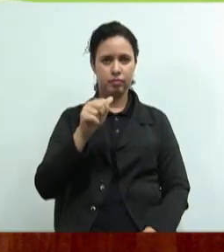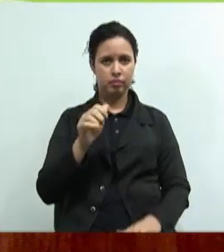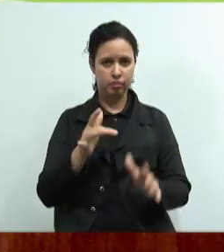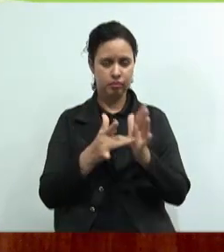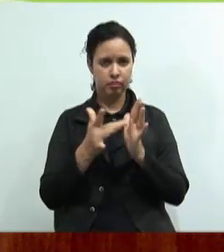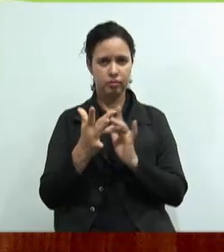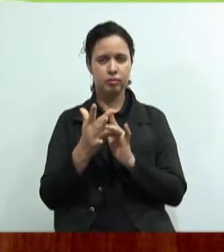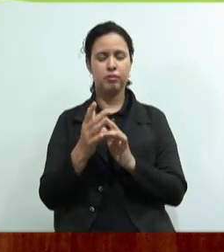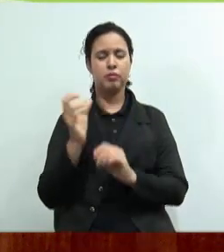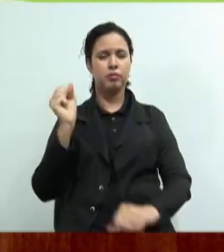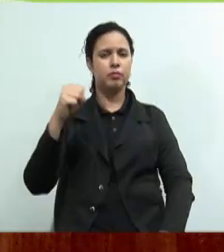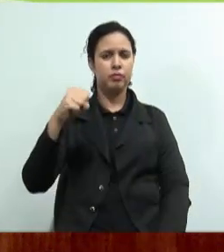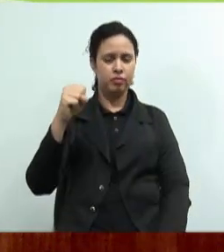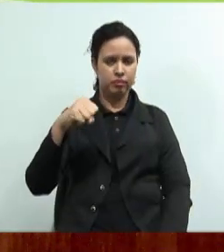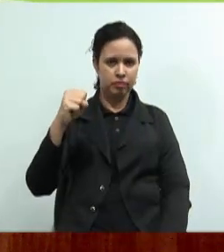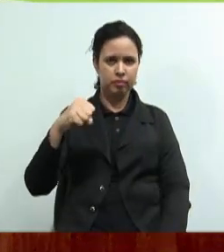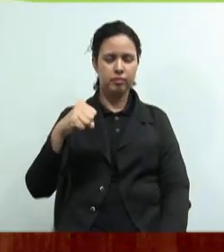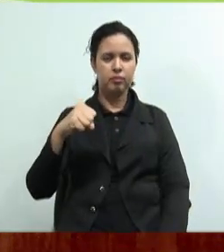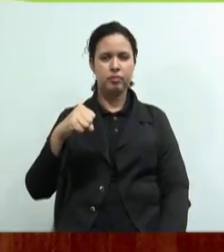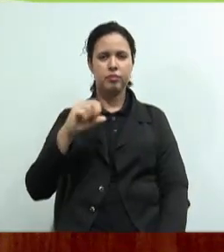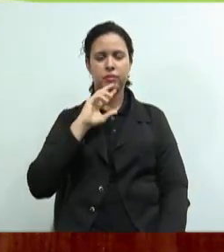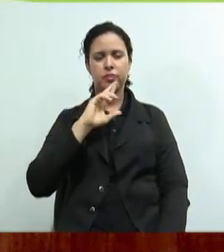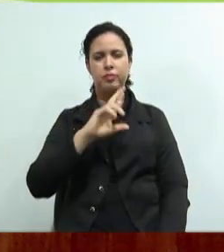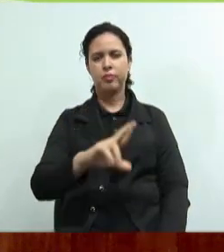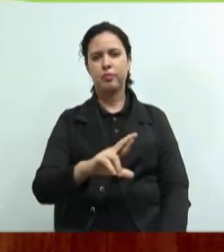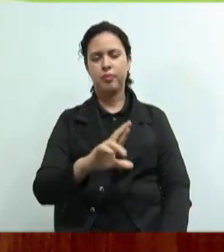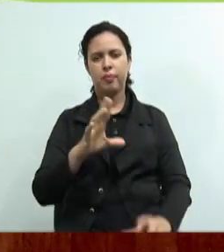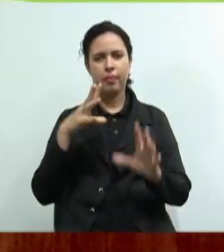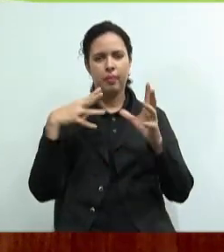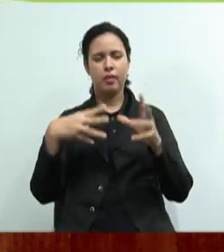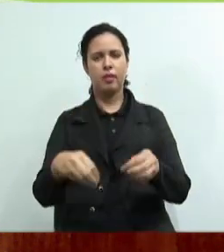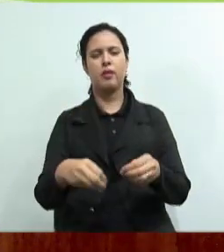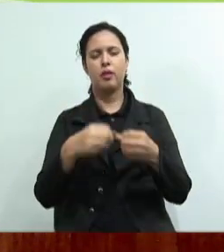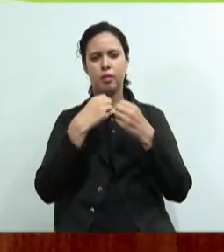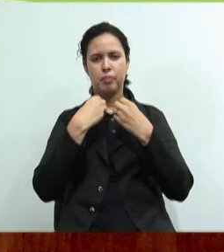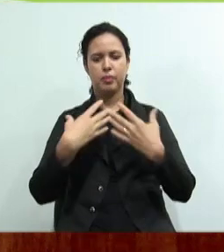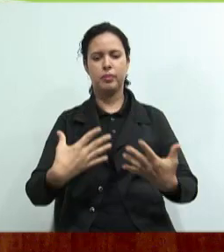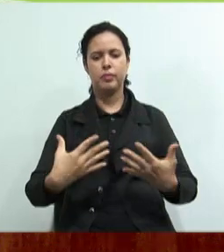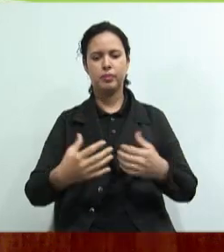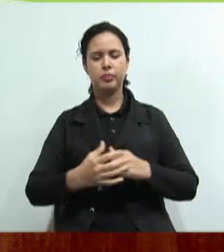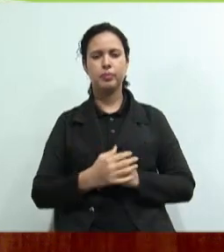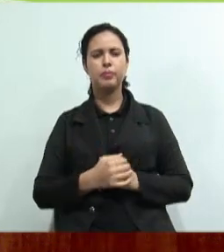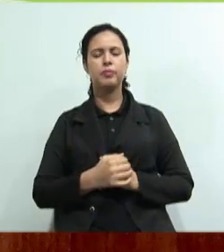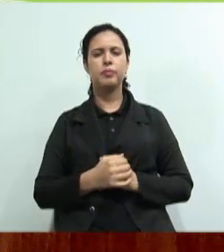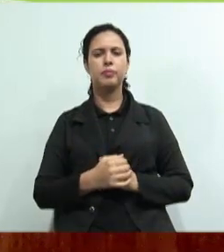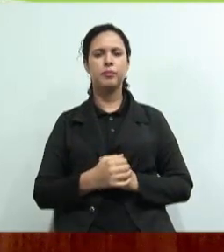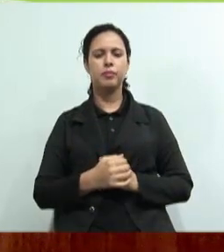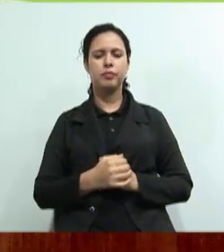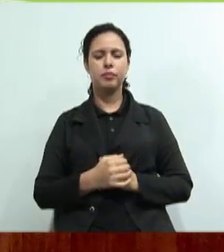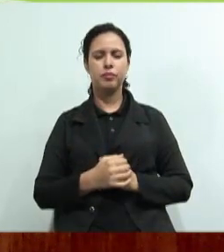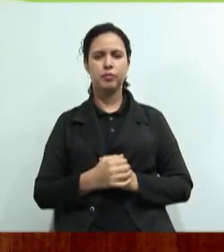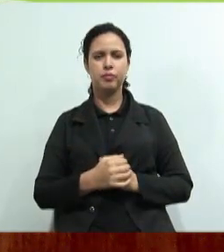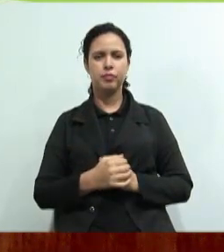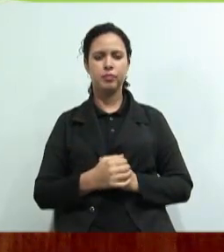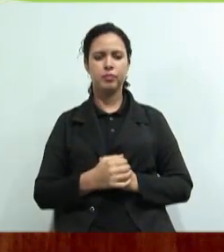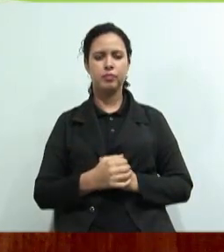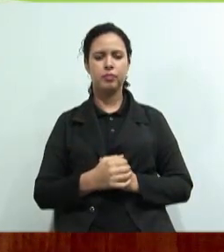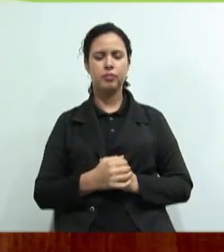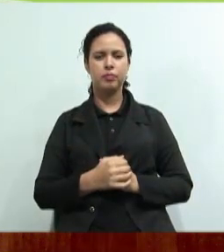E sim, as respostas estão todas muito boas em relação à resposta do